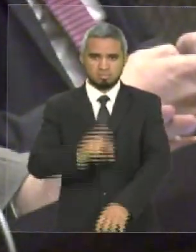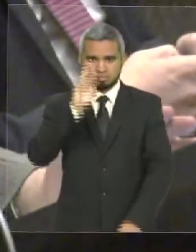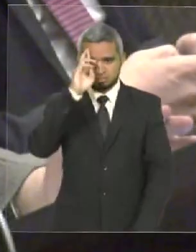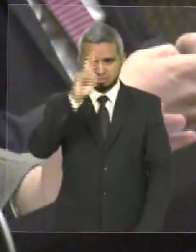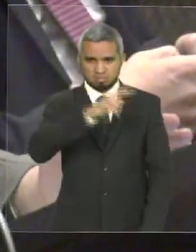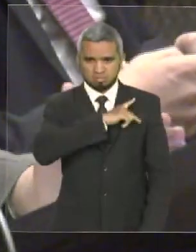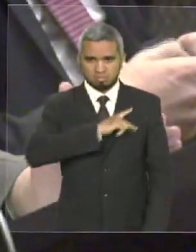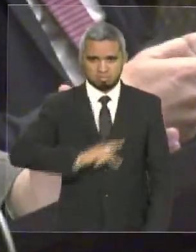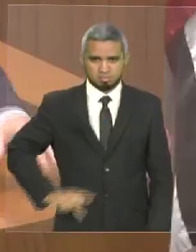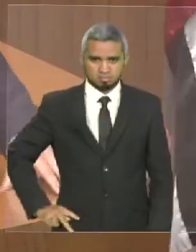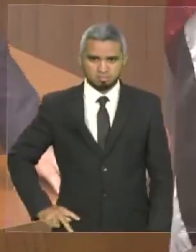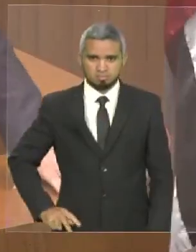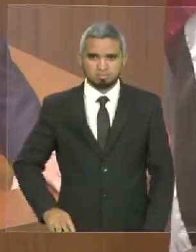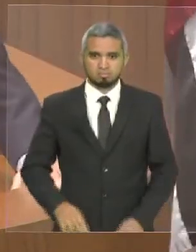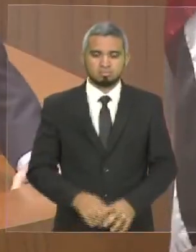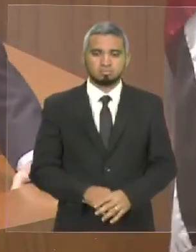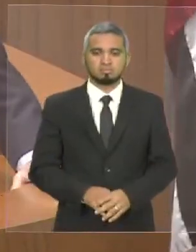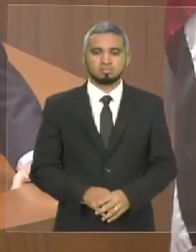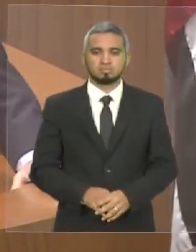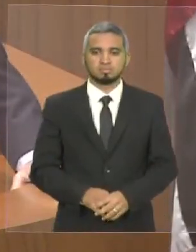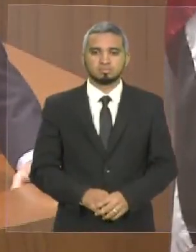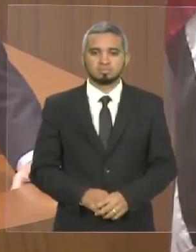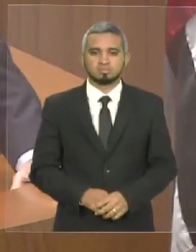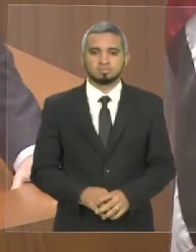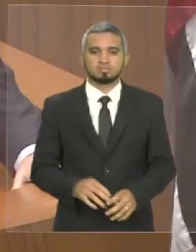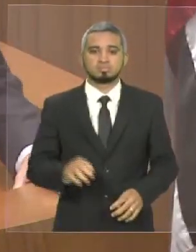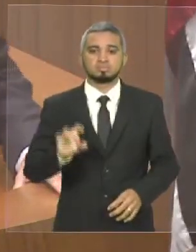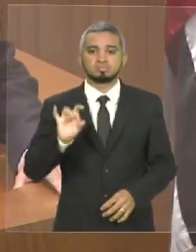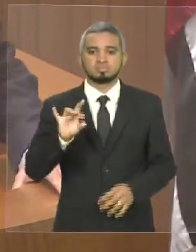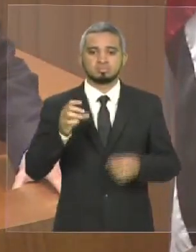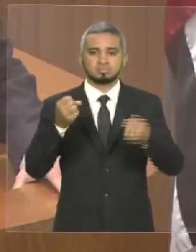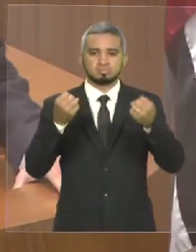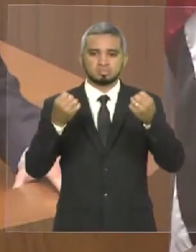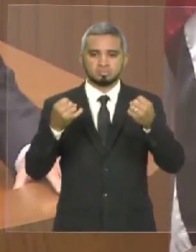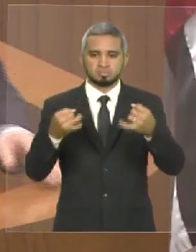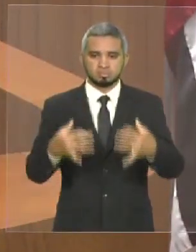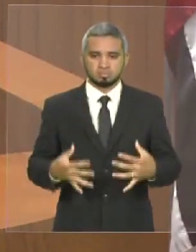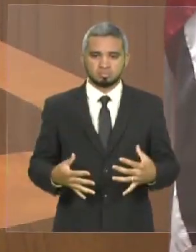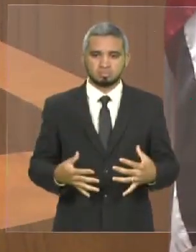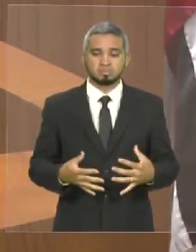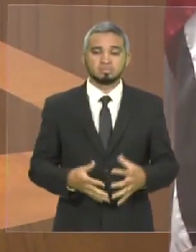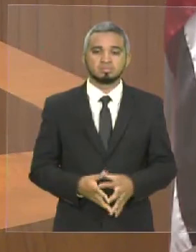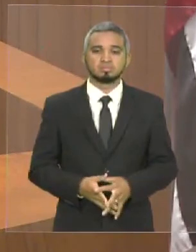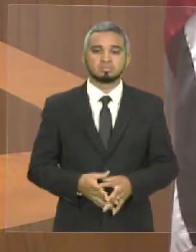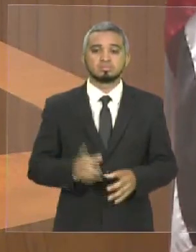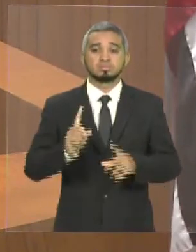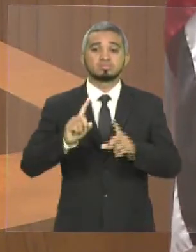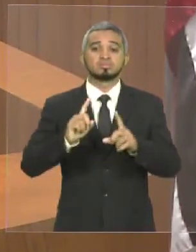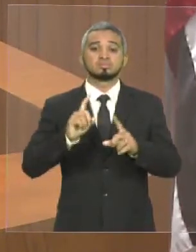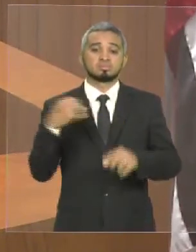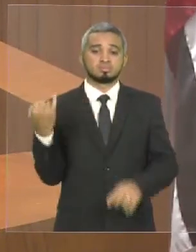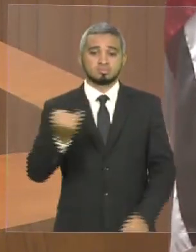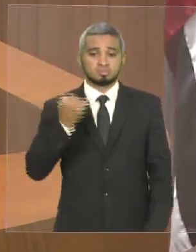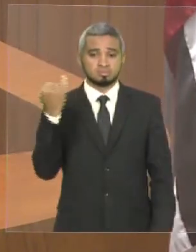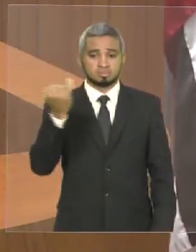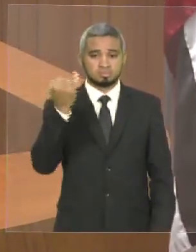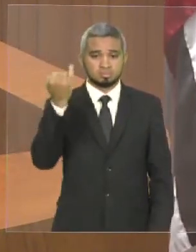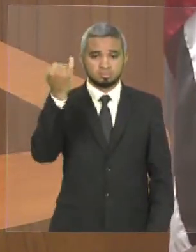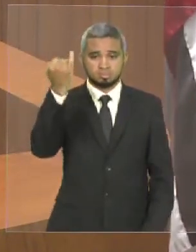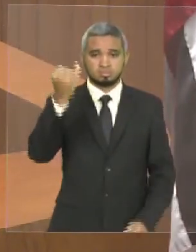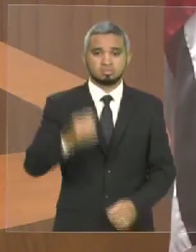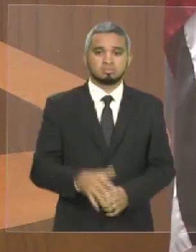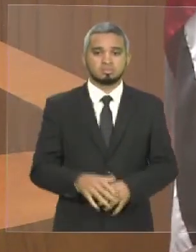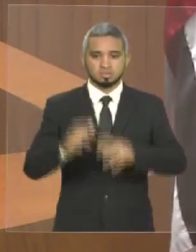concluir. Só para finalizar, senhor presidente, dizer, e já concluo, que mais importante do que o respeito